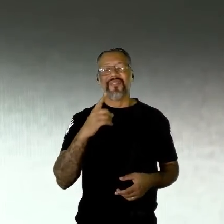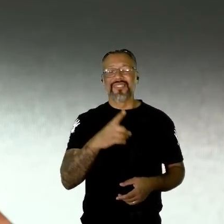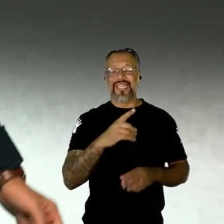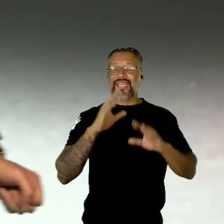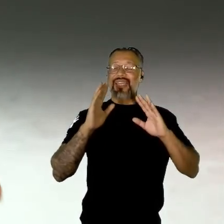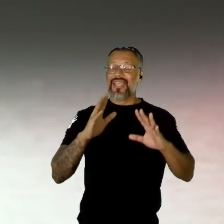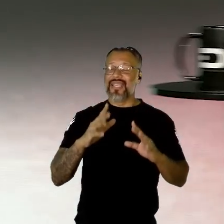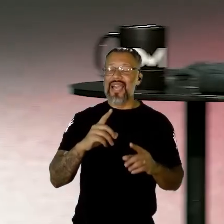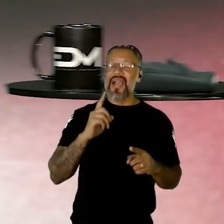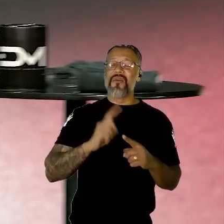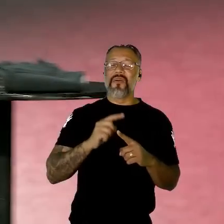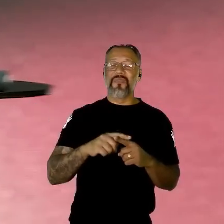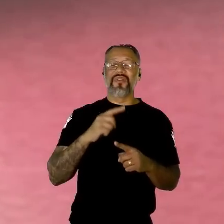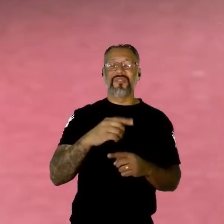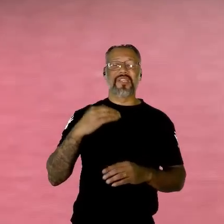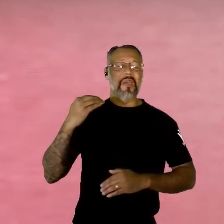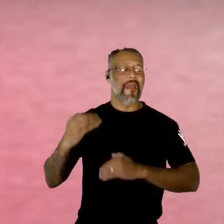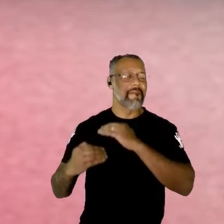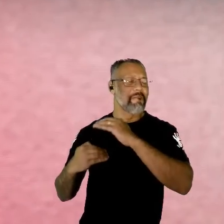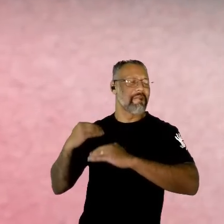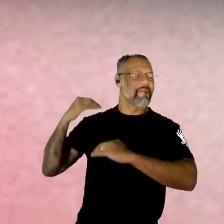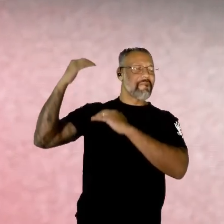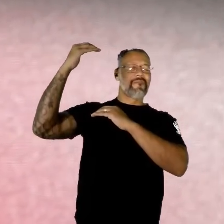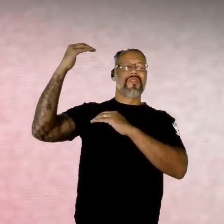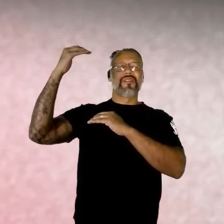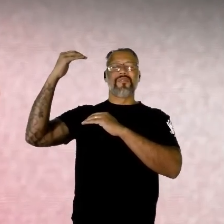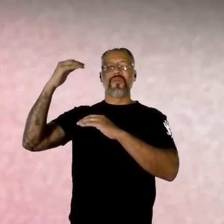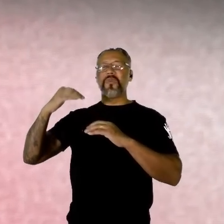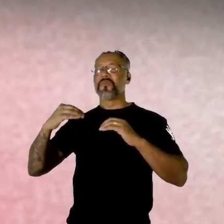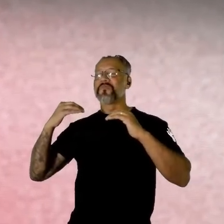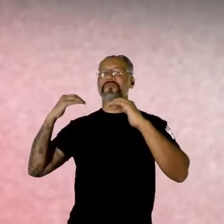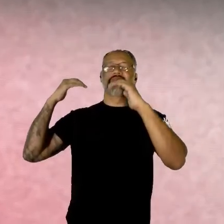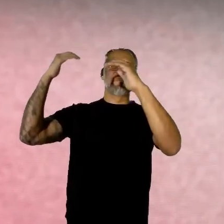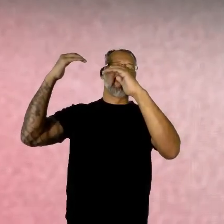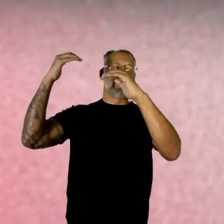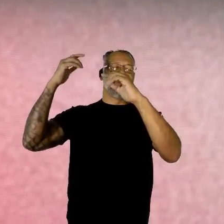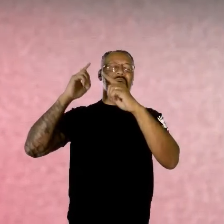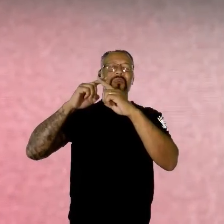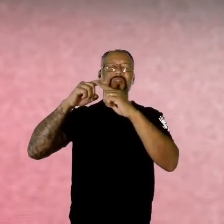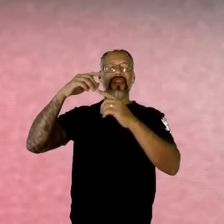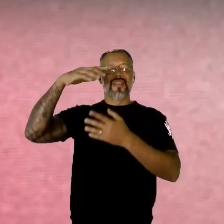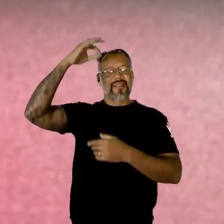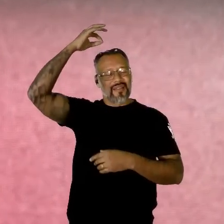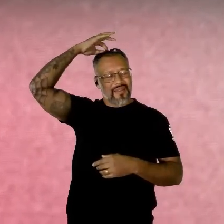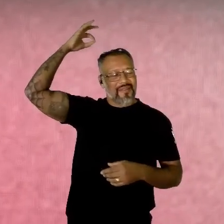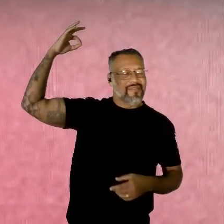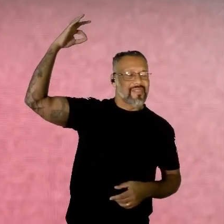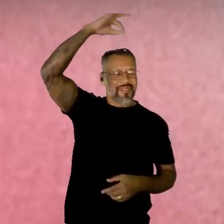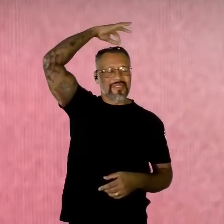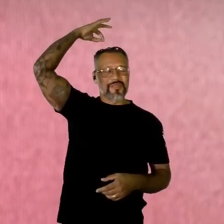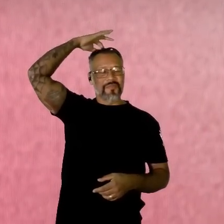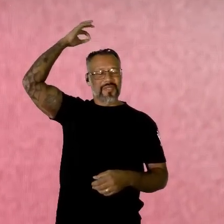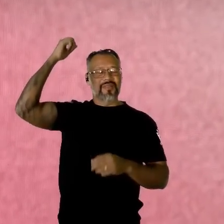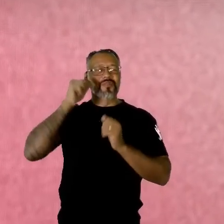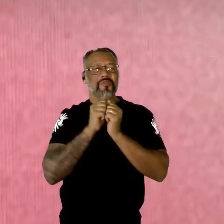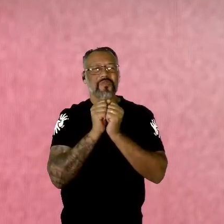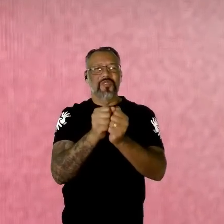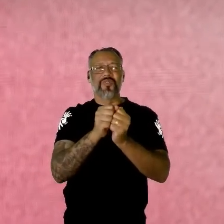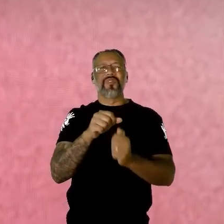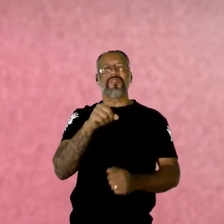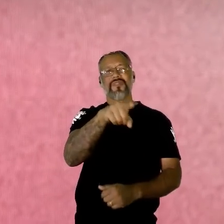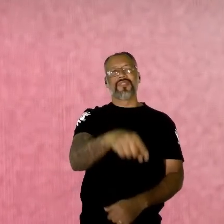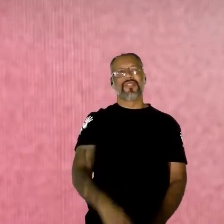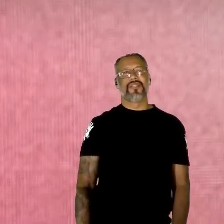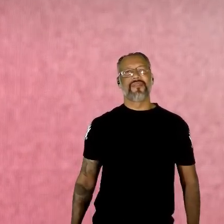será maior do que até a primeira é o espírito é o espírito é o espírito Não